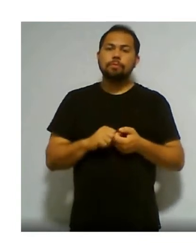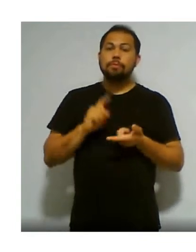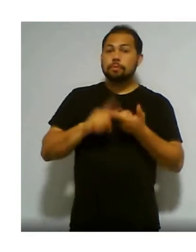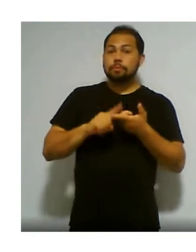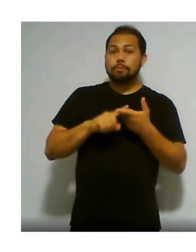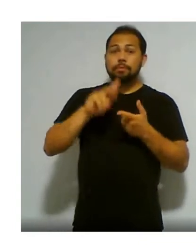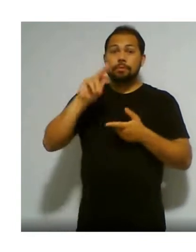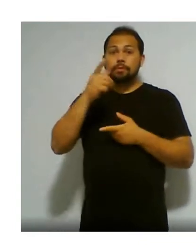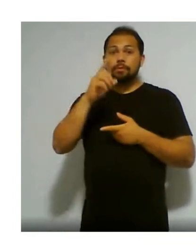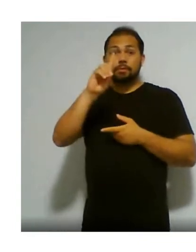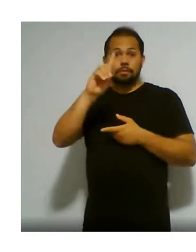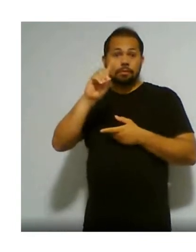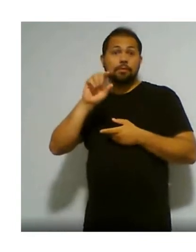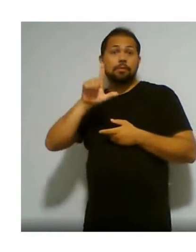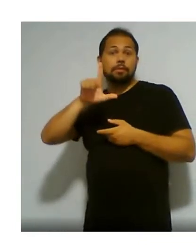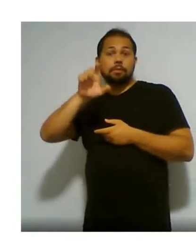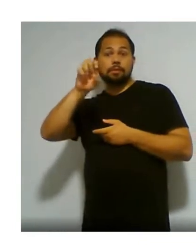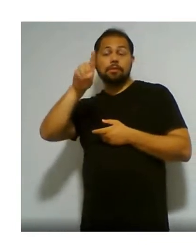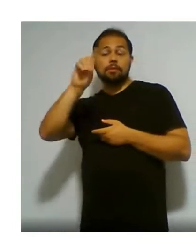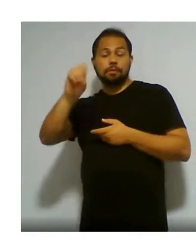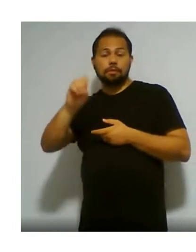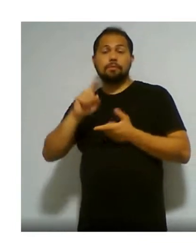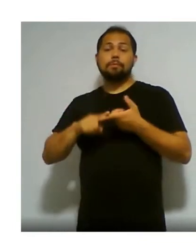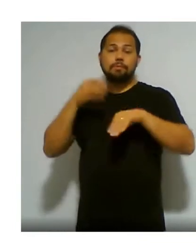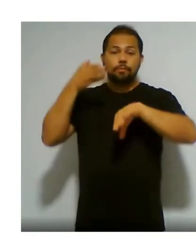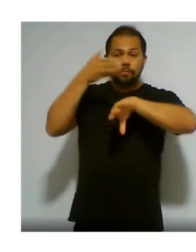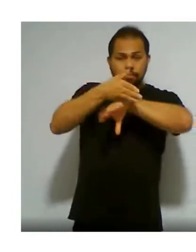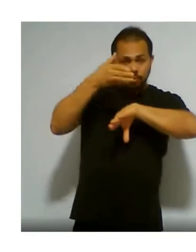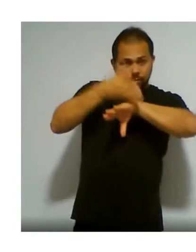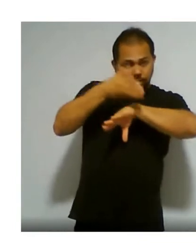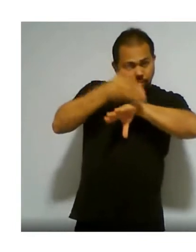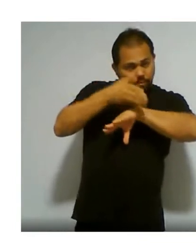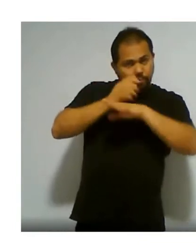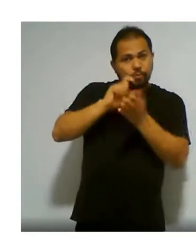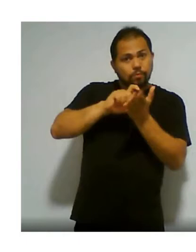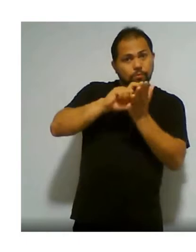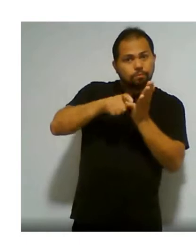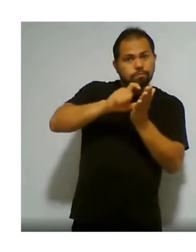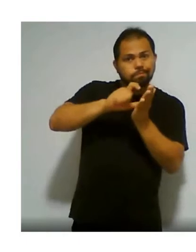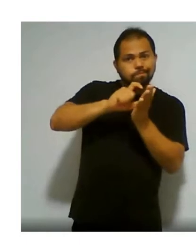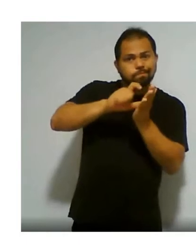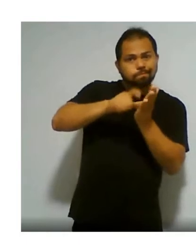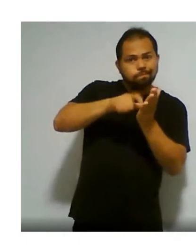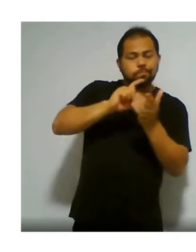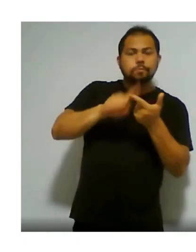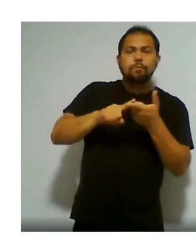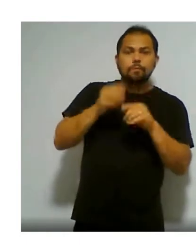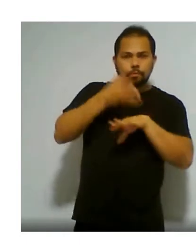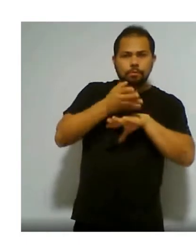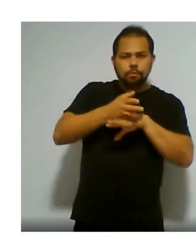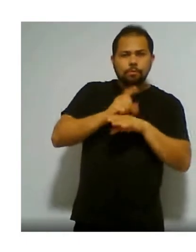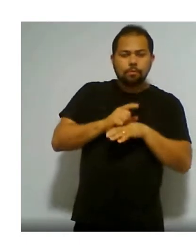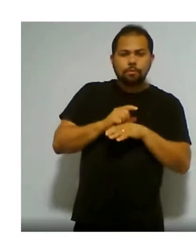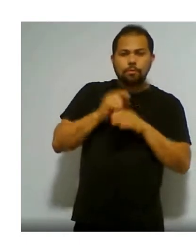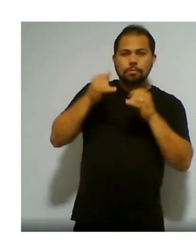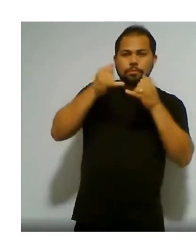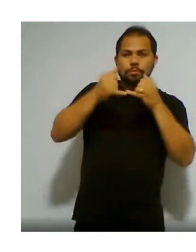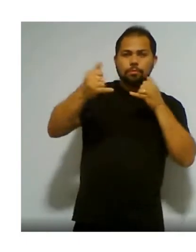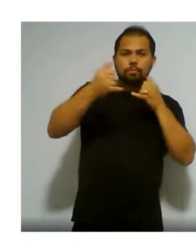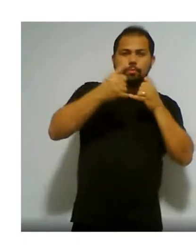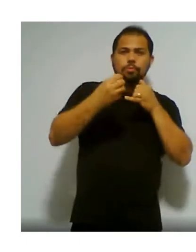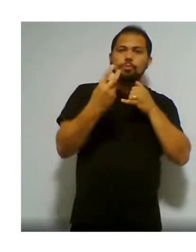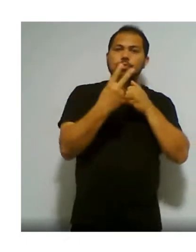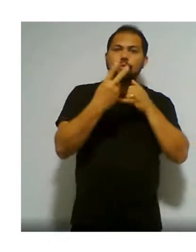que o seu LED está sendo acessado naquele momento. Né? Então você vai ter uma luzinha na frente do gabinete, sai de trás dela 2 fiozinhos, você encaixar esses